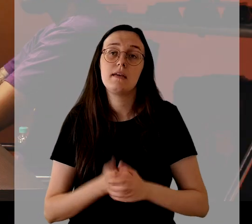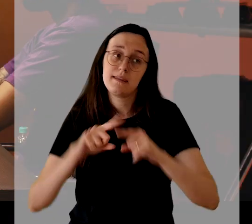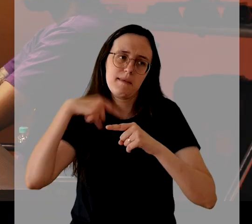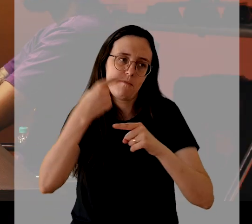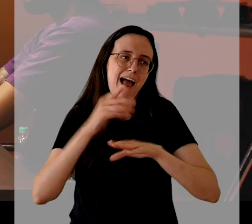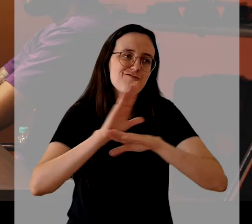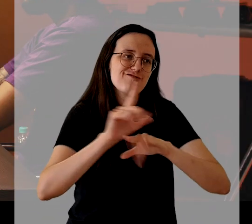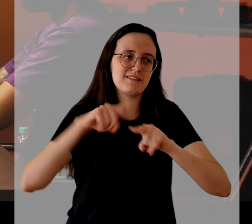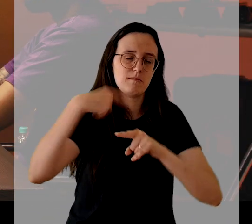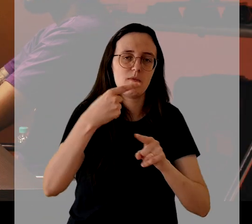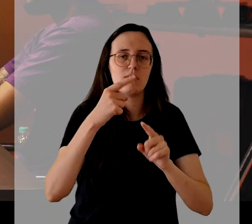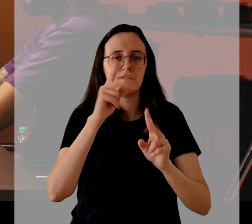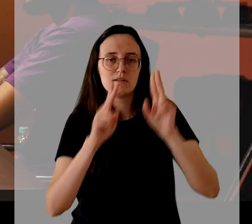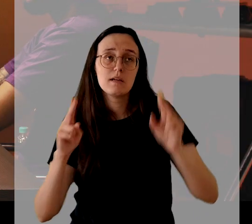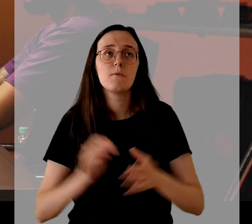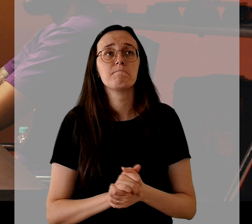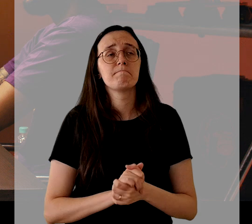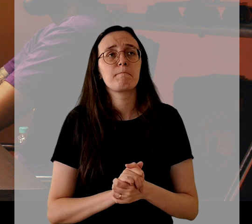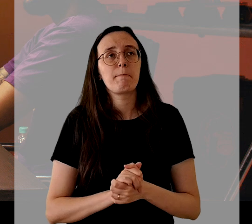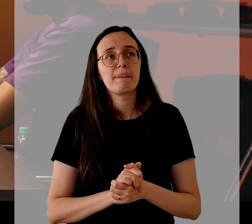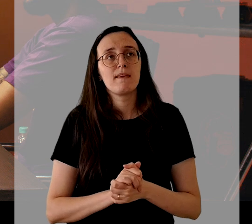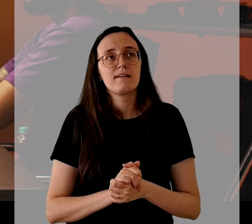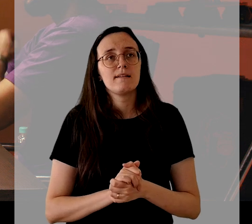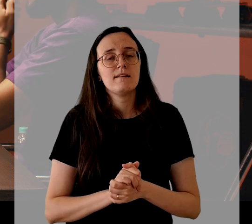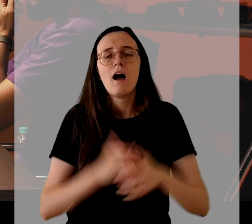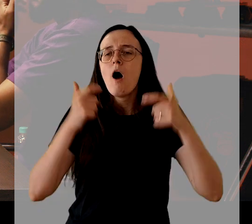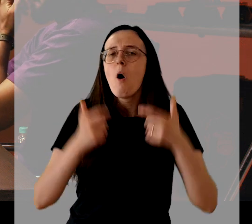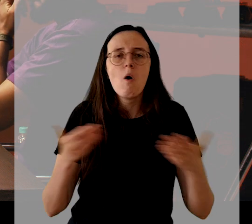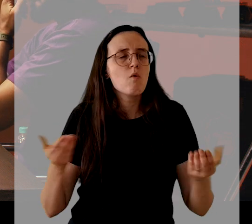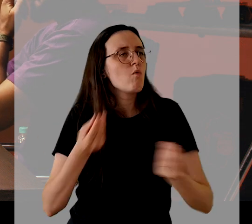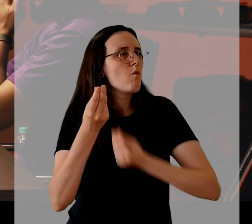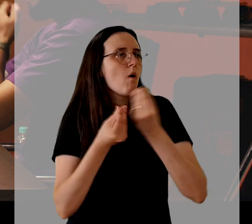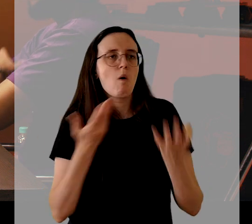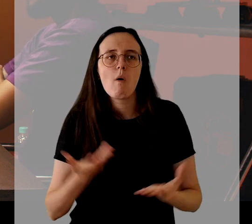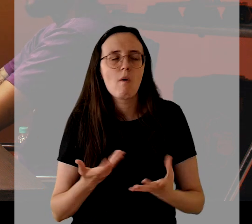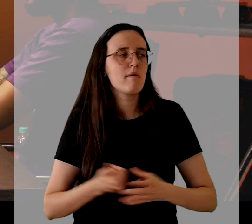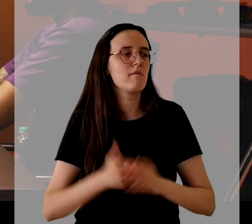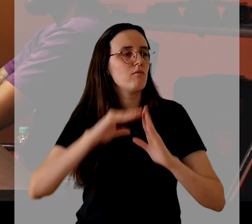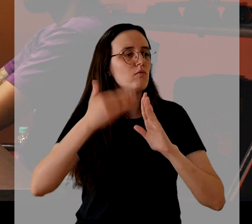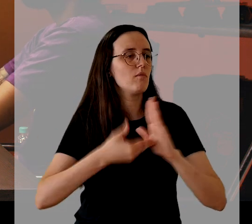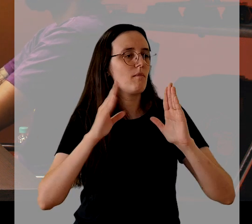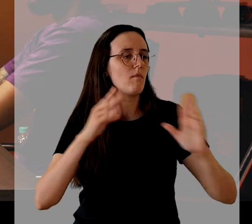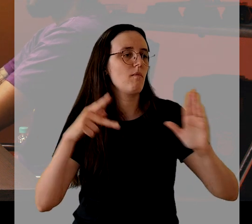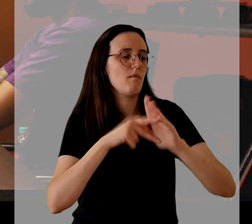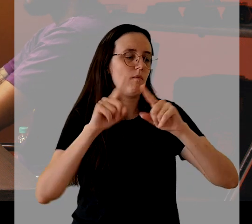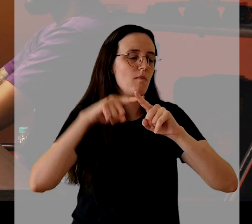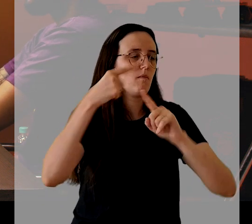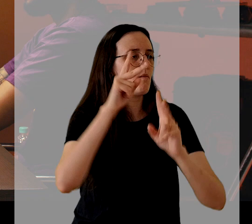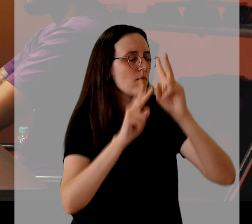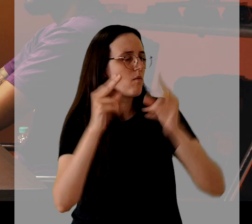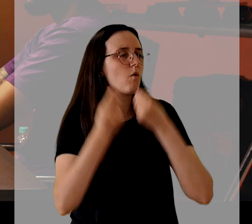né, para pós, e onde que é feito, como que é feito, toda essa parte